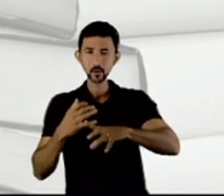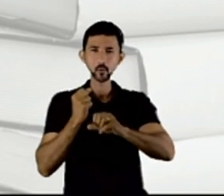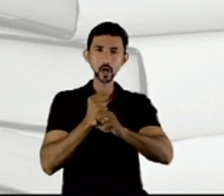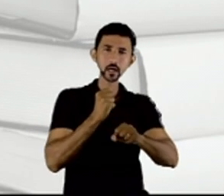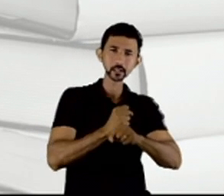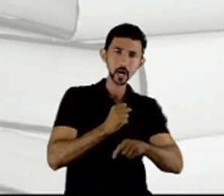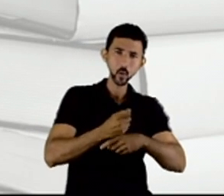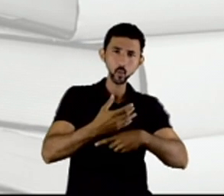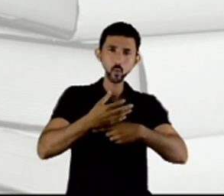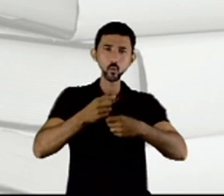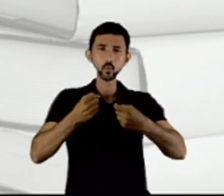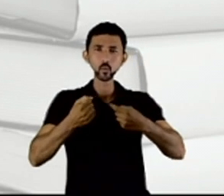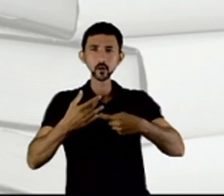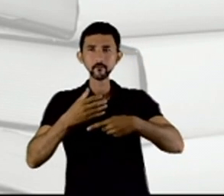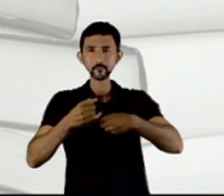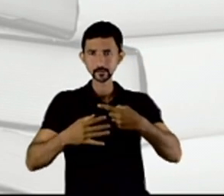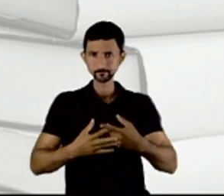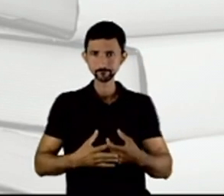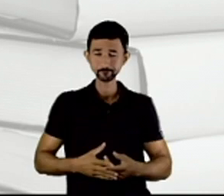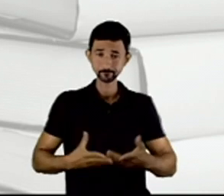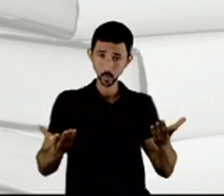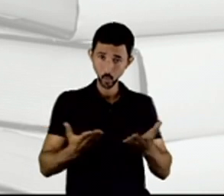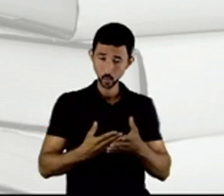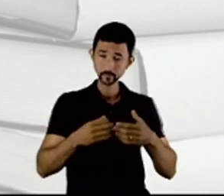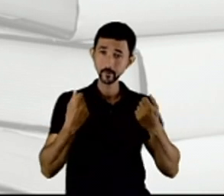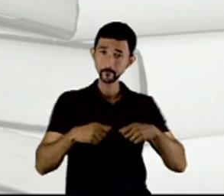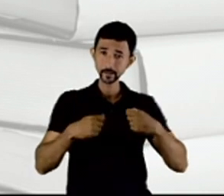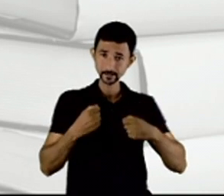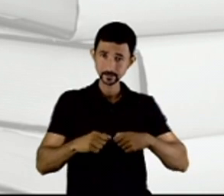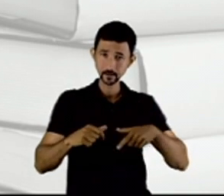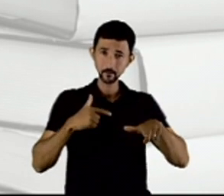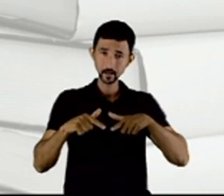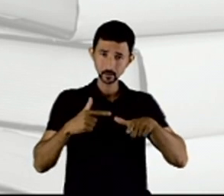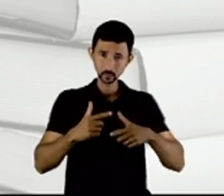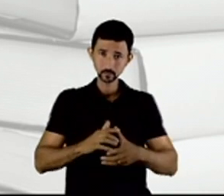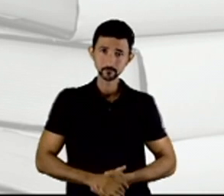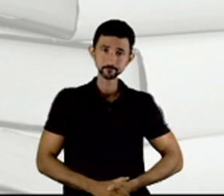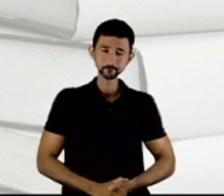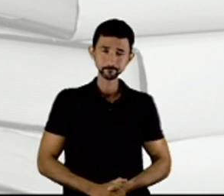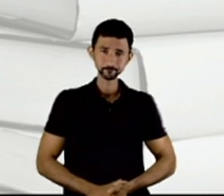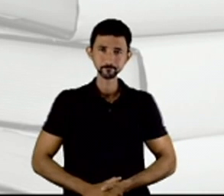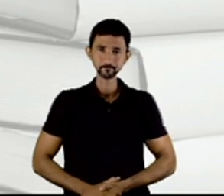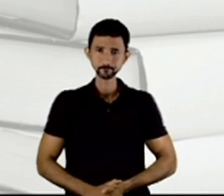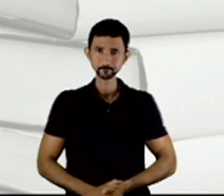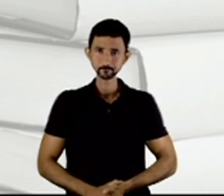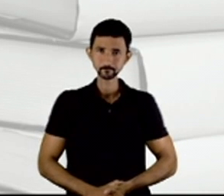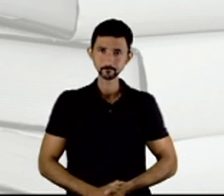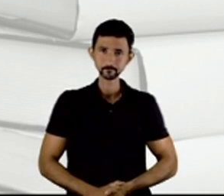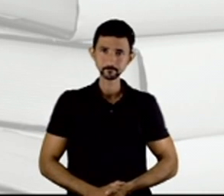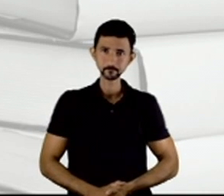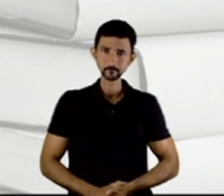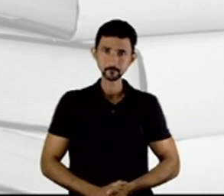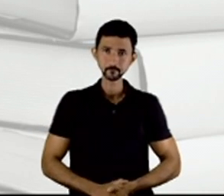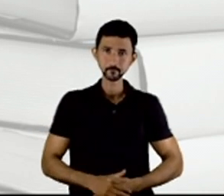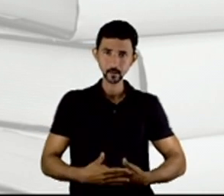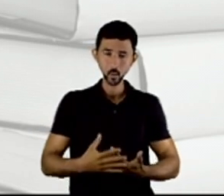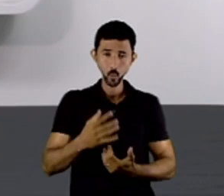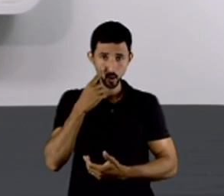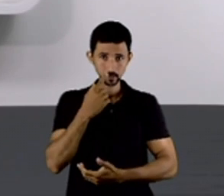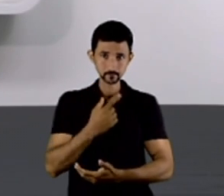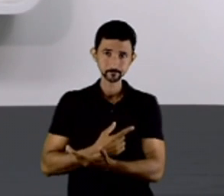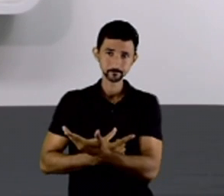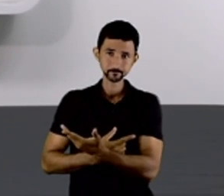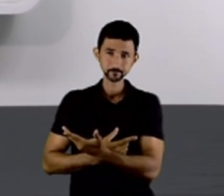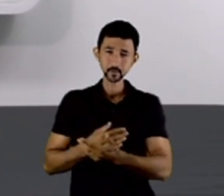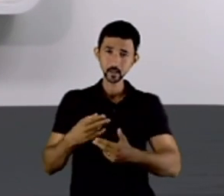de fração, e hoje a gente vai precisar para trabalhar com as dízimas periódicas. Então vamos lá,